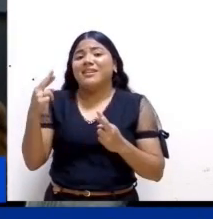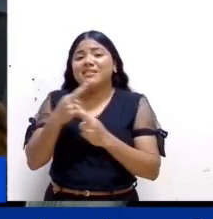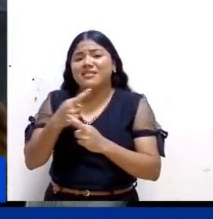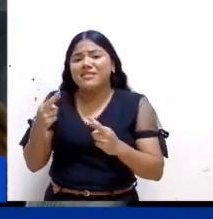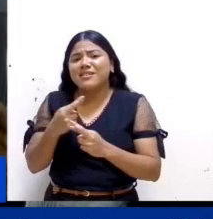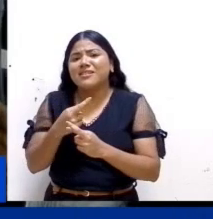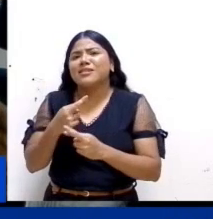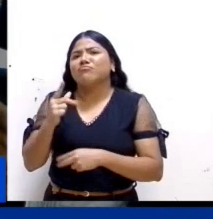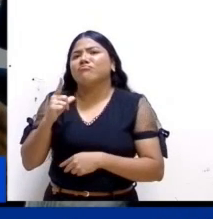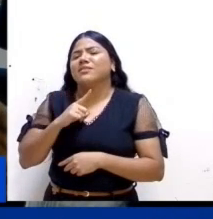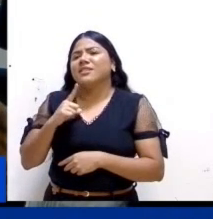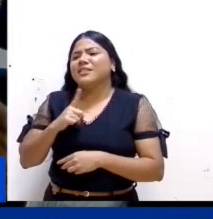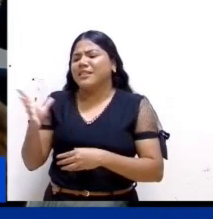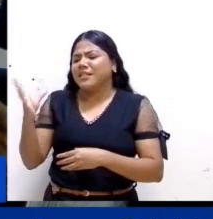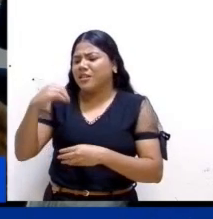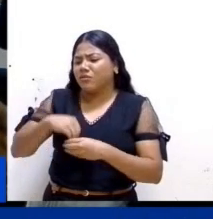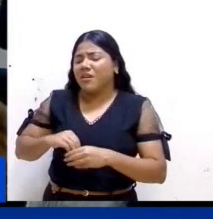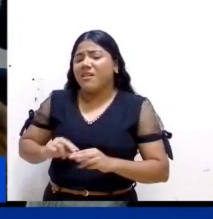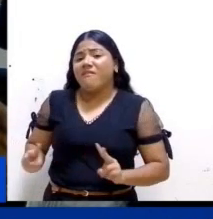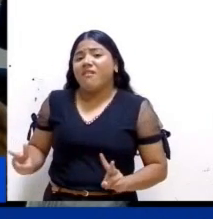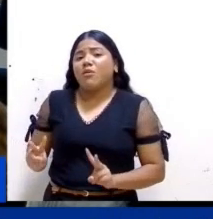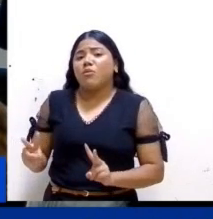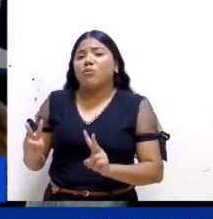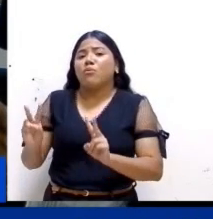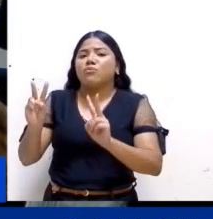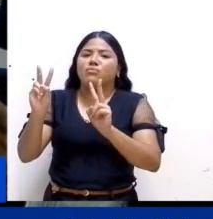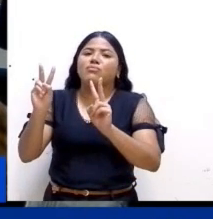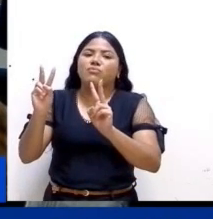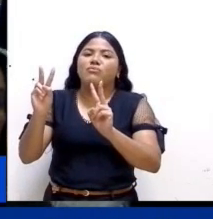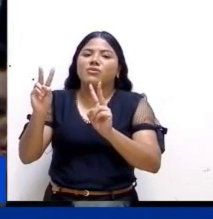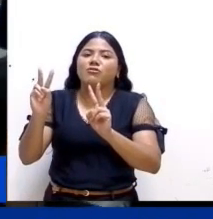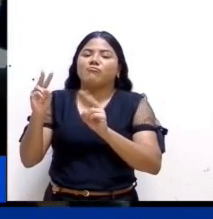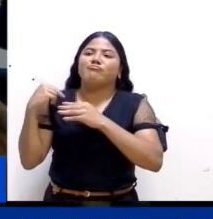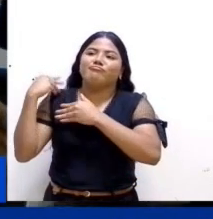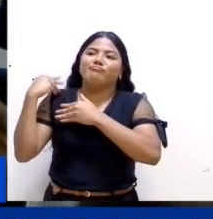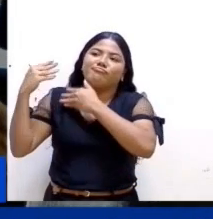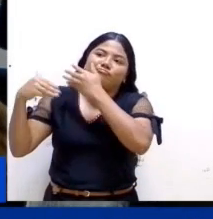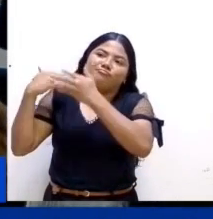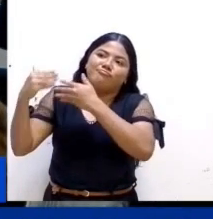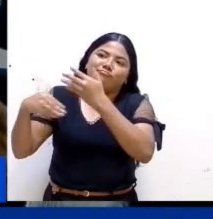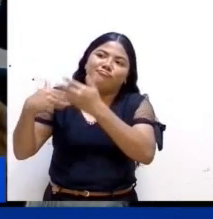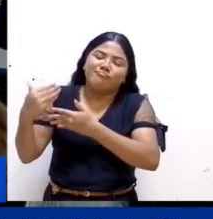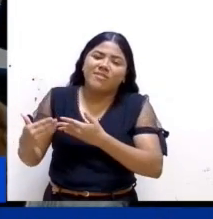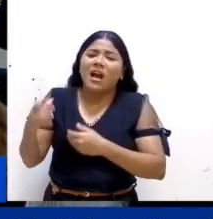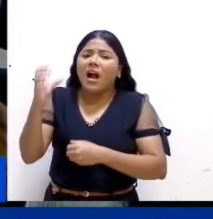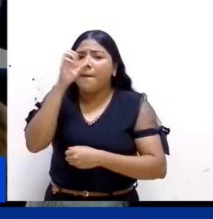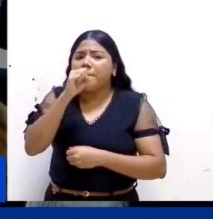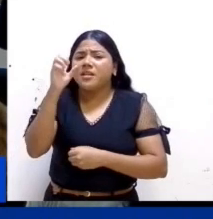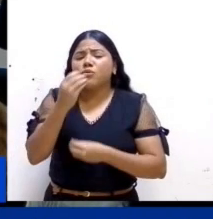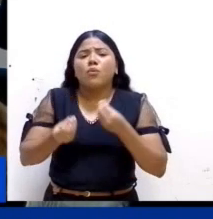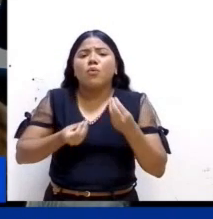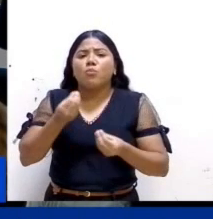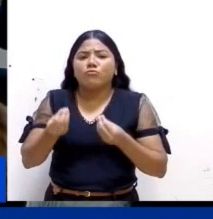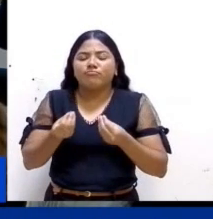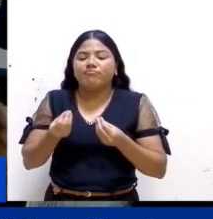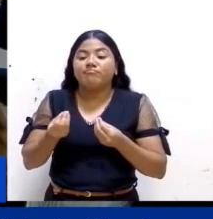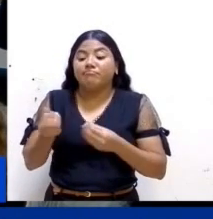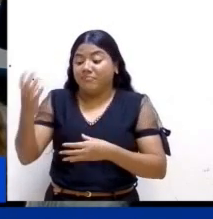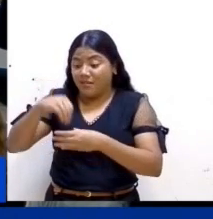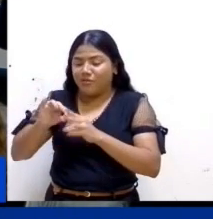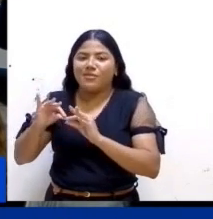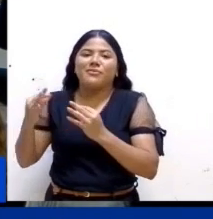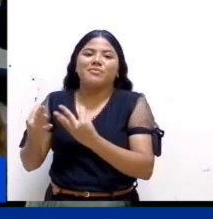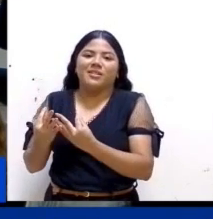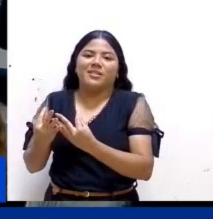que a gente constrói ao longo das nossas vidas, a gente aprende no seio familiar. E o